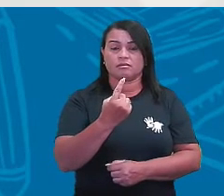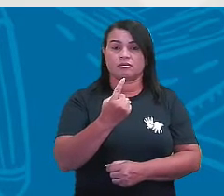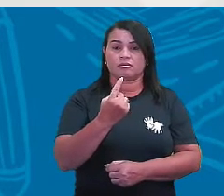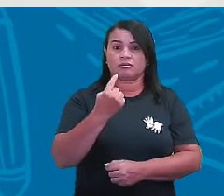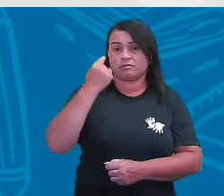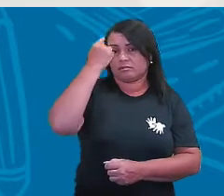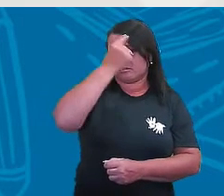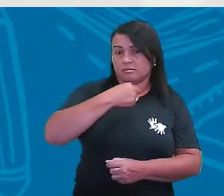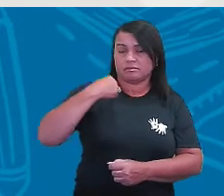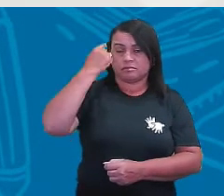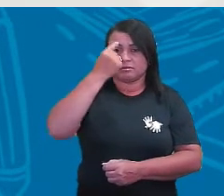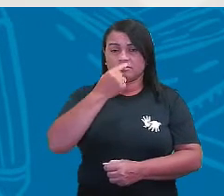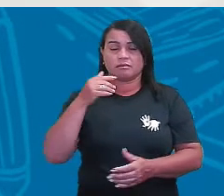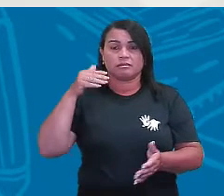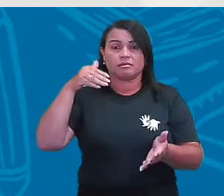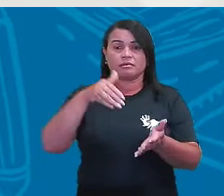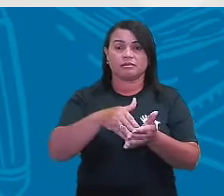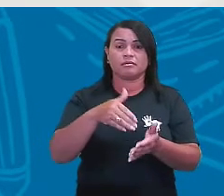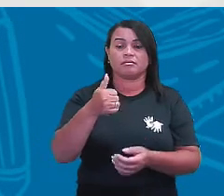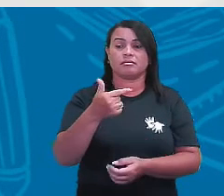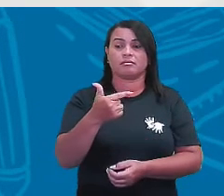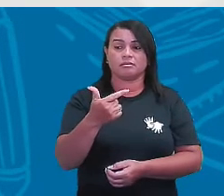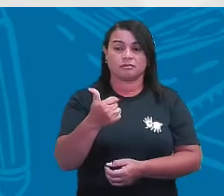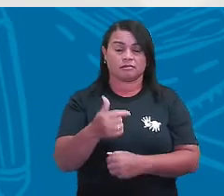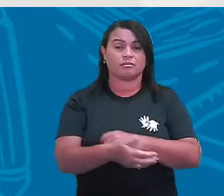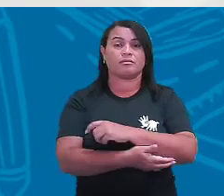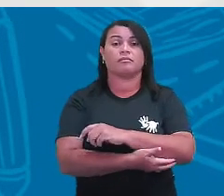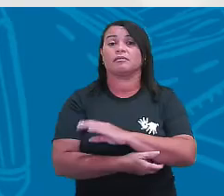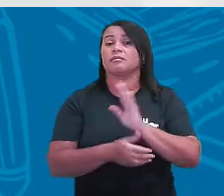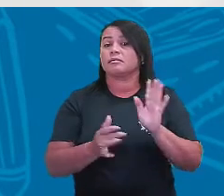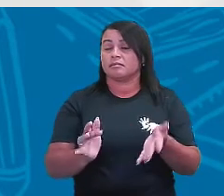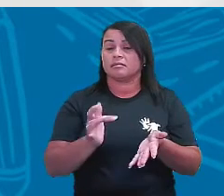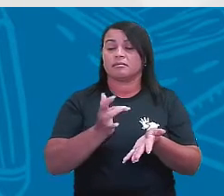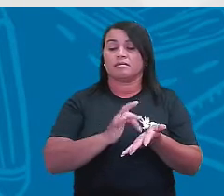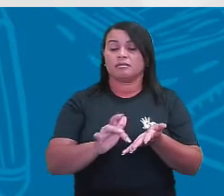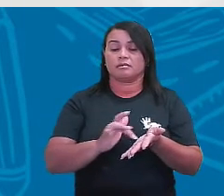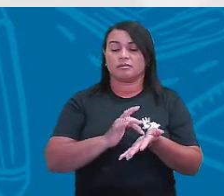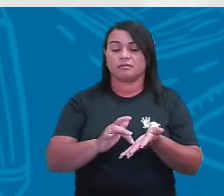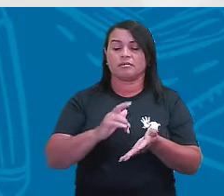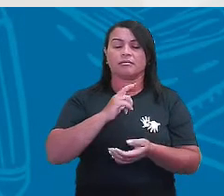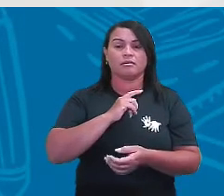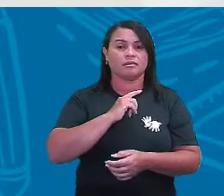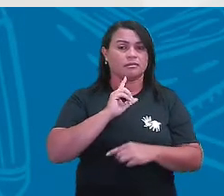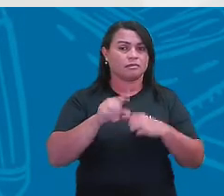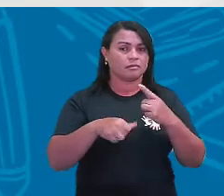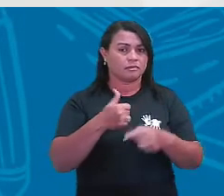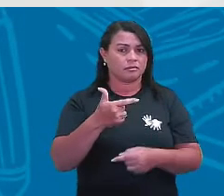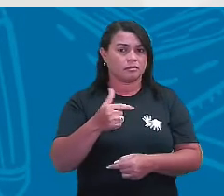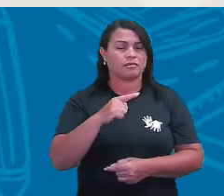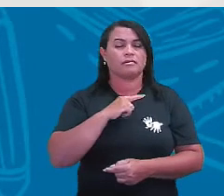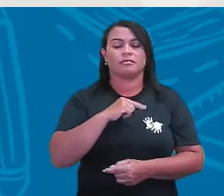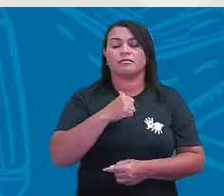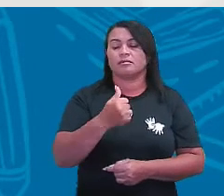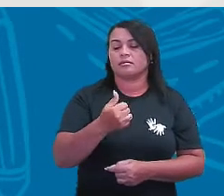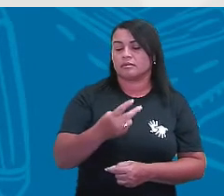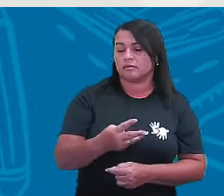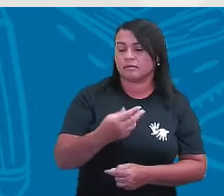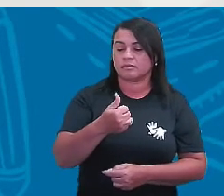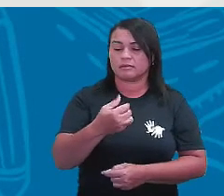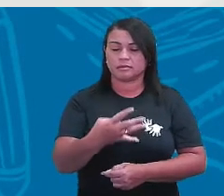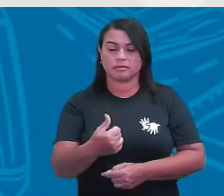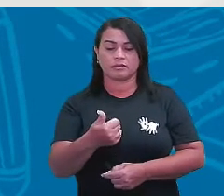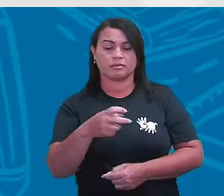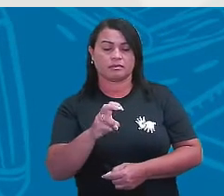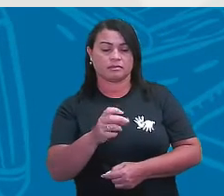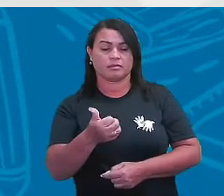tá? Mas no relógio digital, depois do 12, aí ele continua. 13, 14, 15, 16, 17,